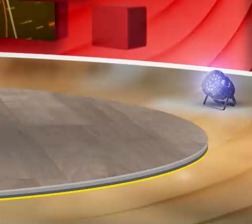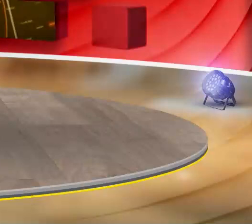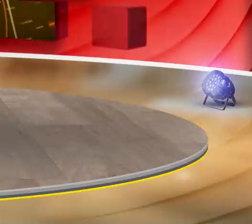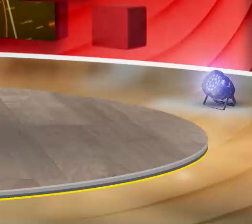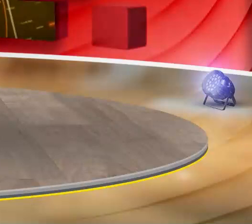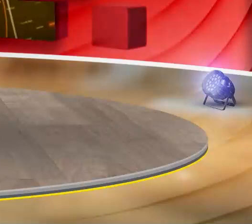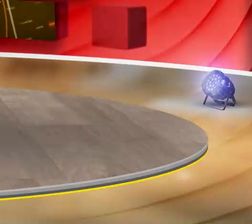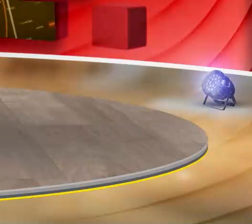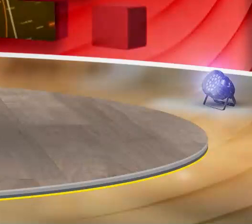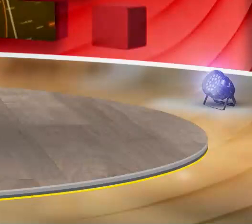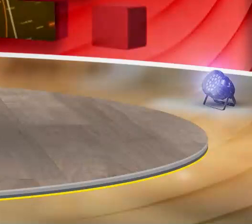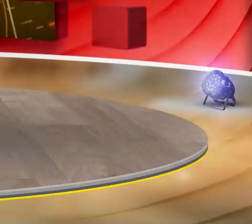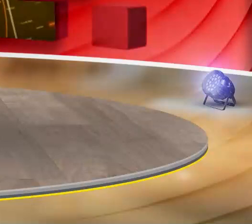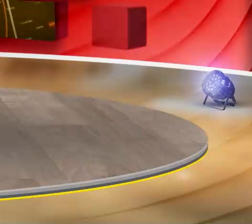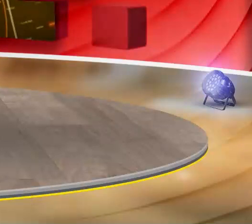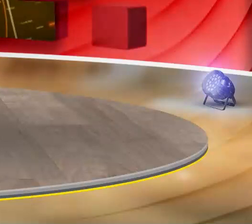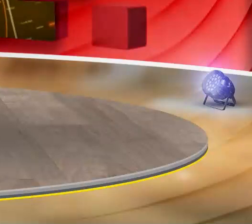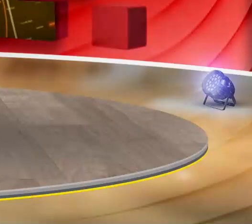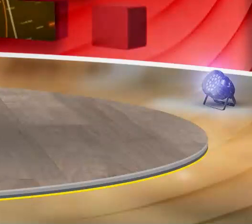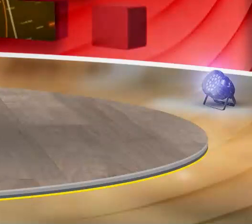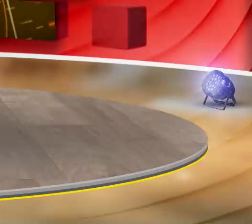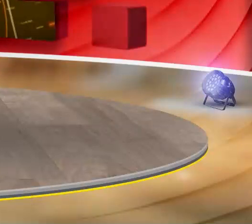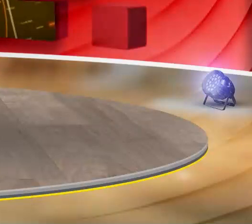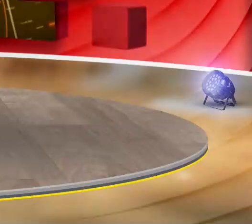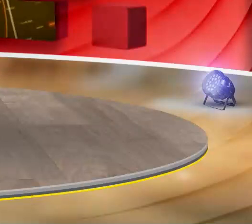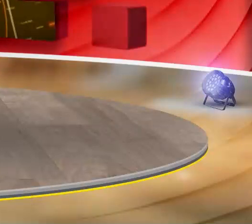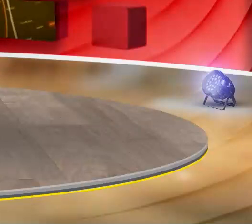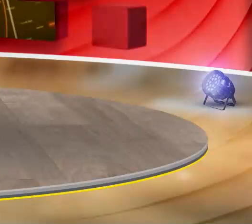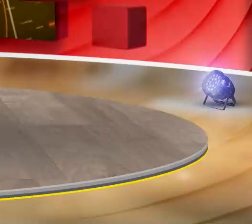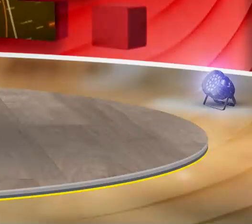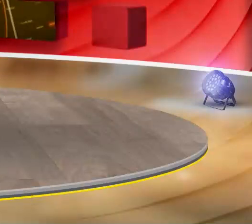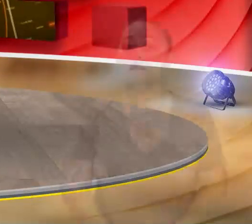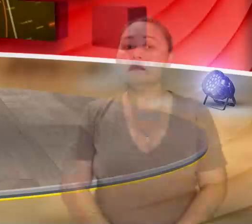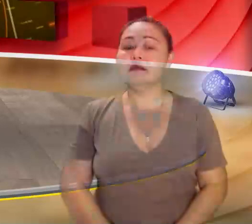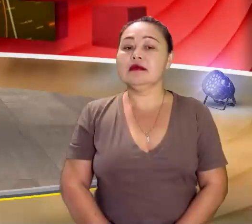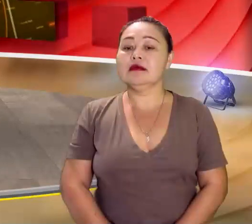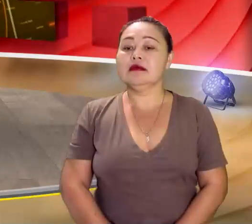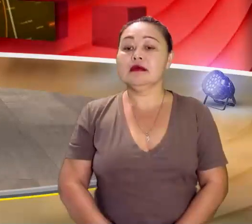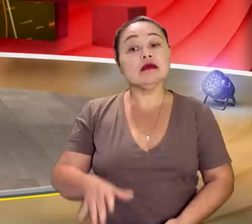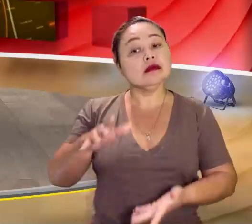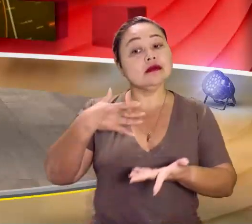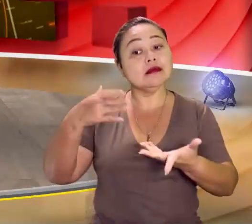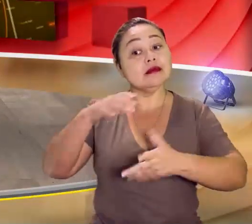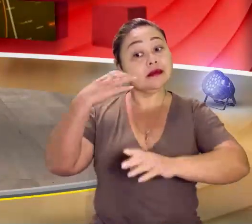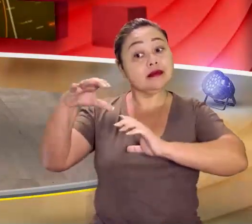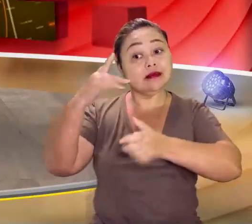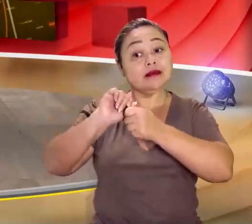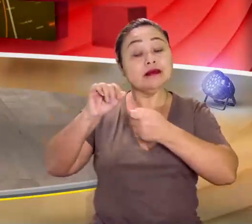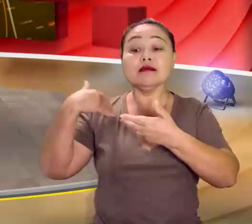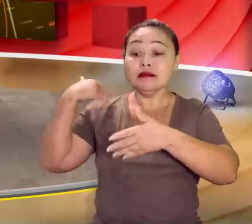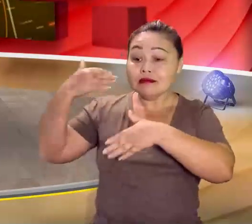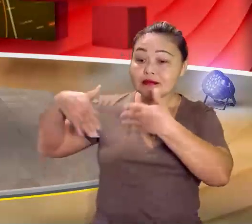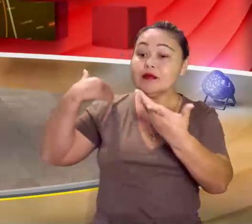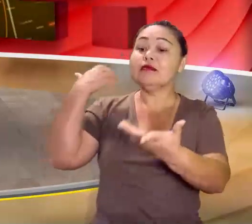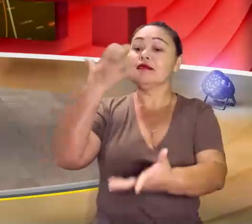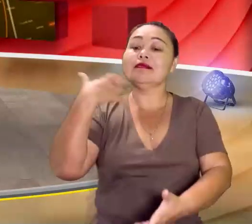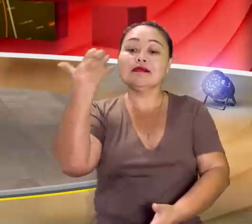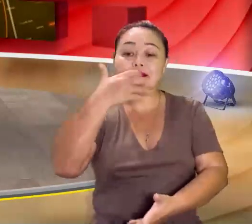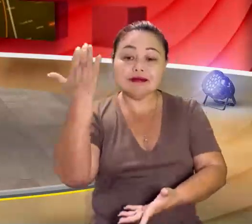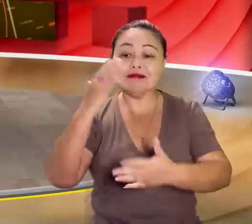bora, artilheiro, bora, futebol o ano inteiro. Ela tá tão cantora esses dias, não é? Meu Deus. Claro, gente,